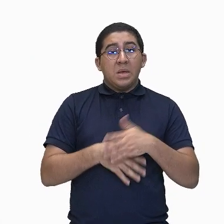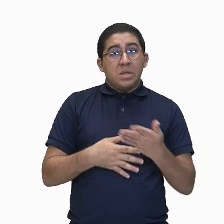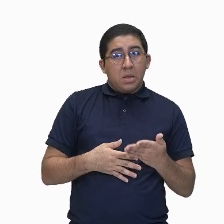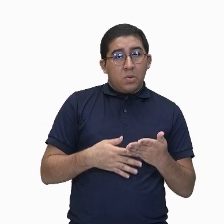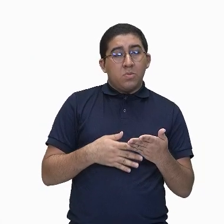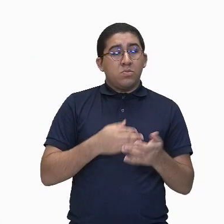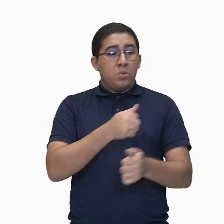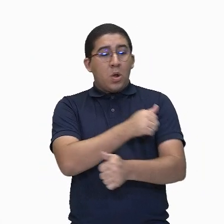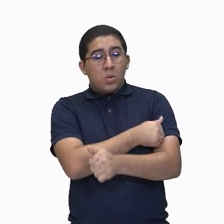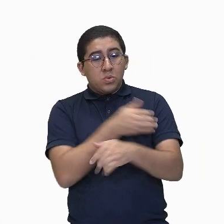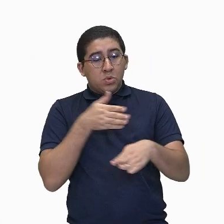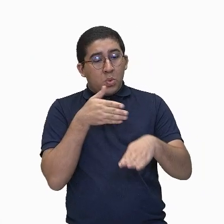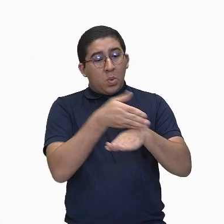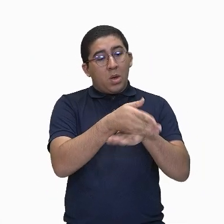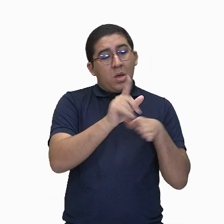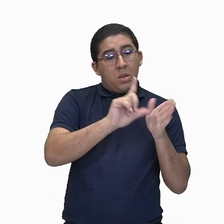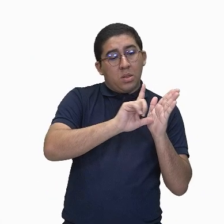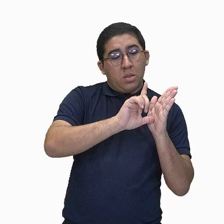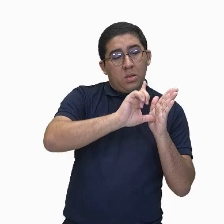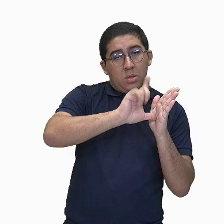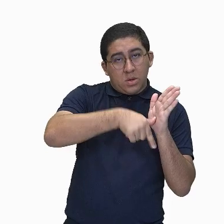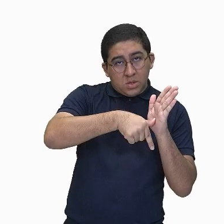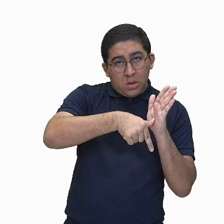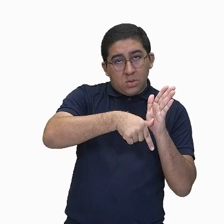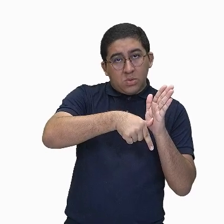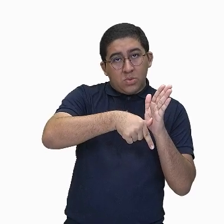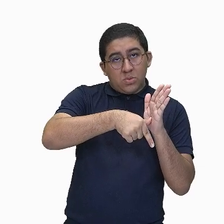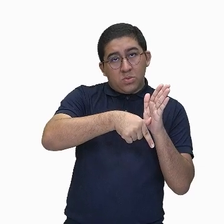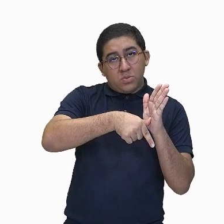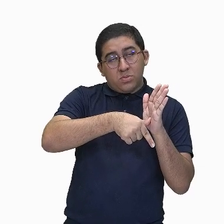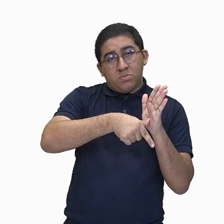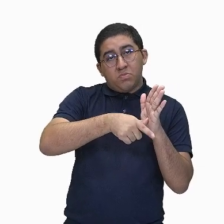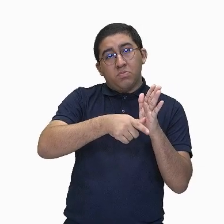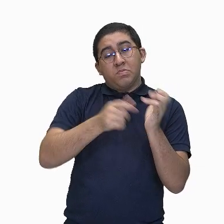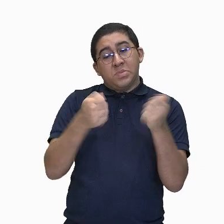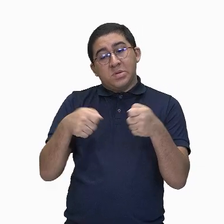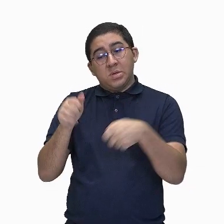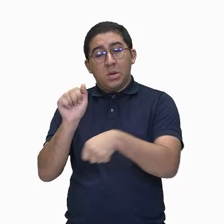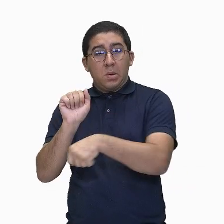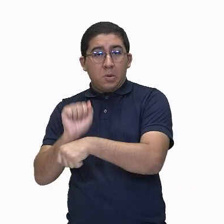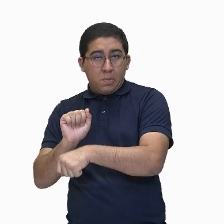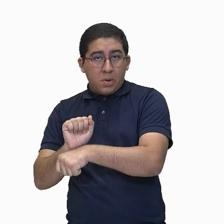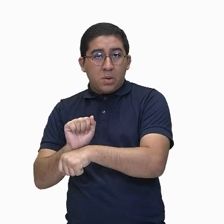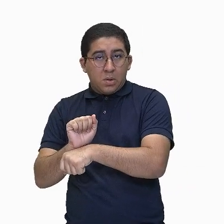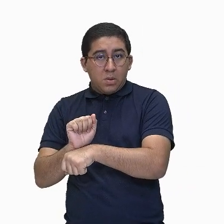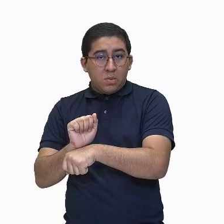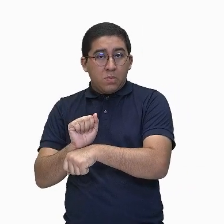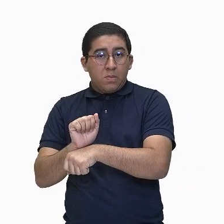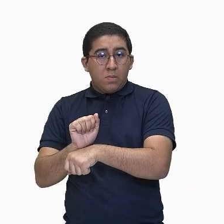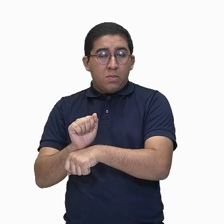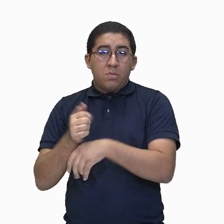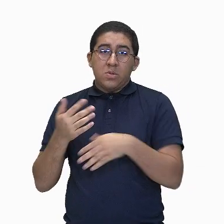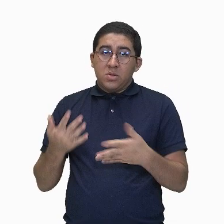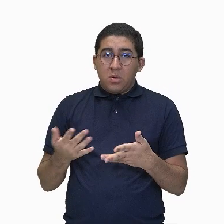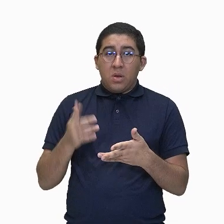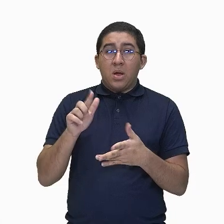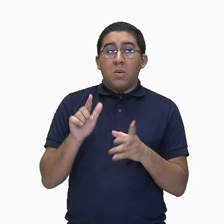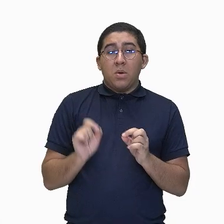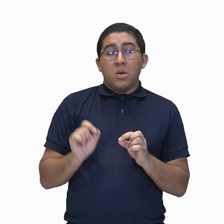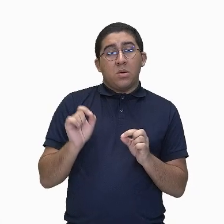atrasado em determinado momento na escola, e então ele tem que esperar. Então, dá a ideia aí de uma